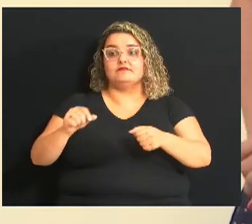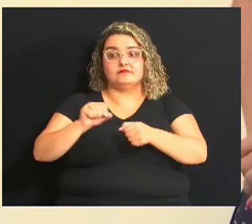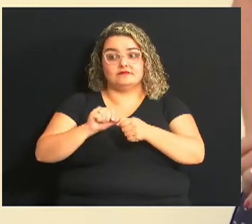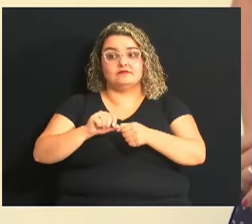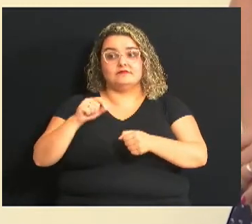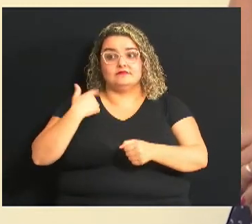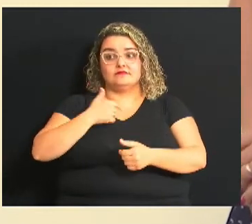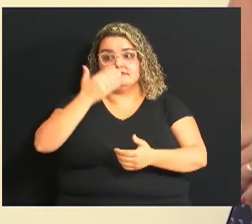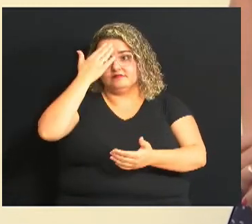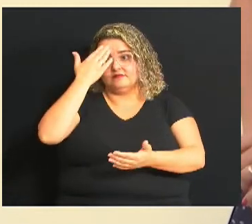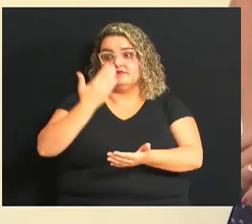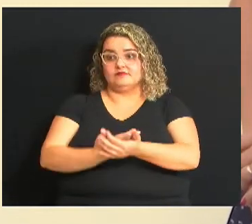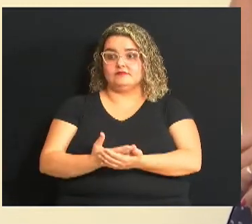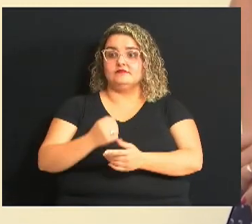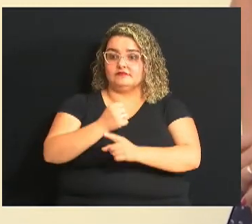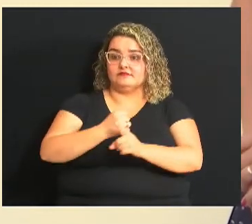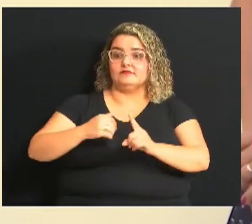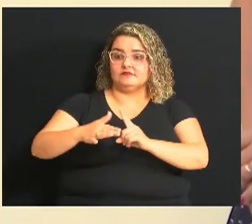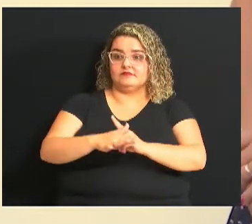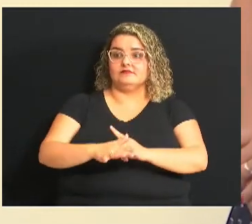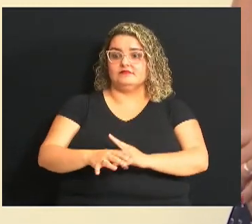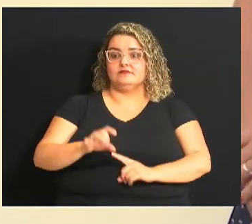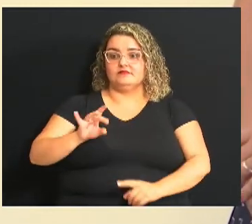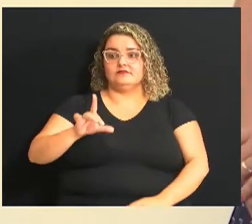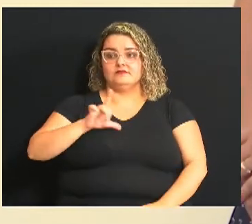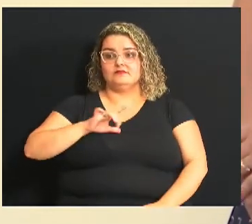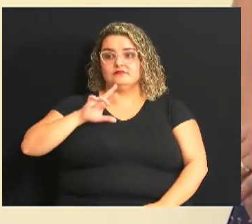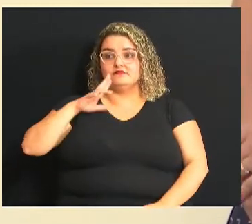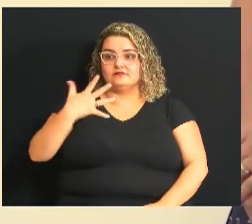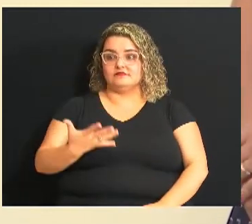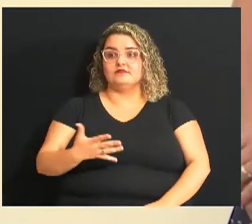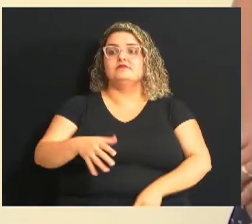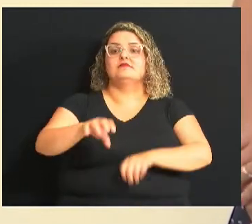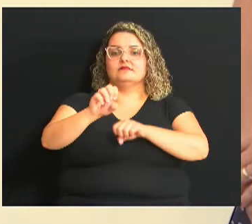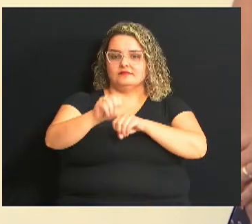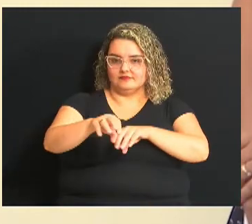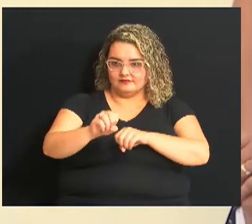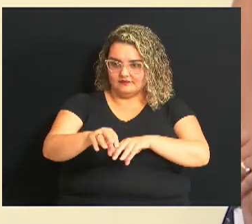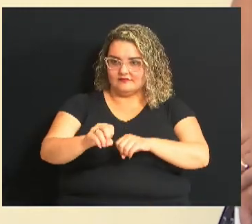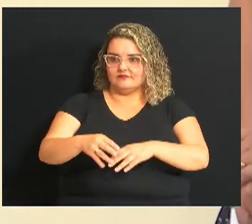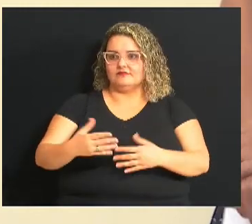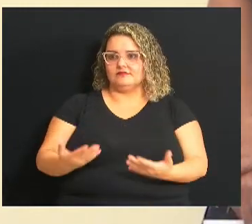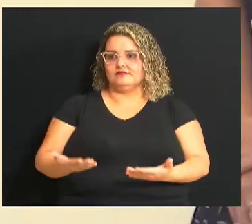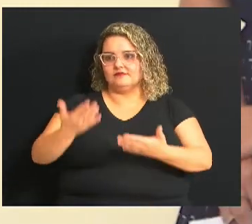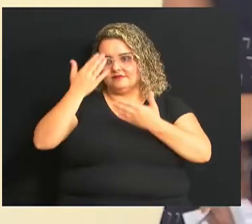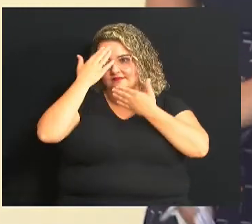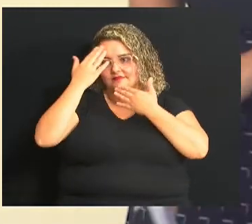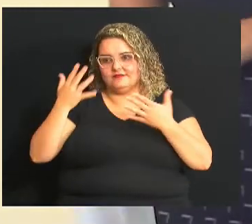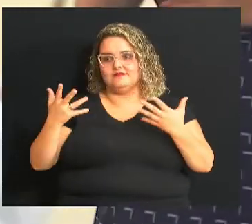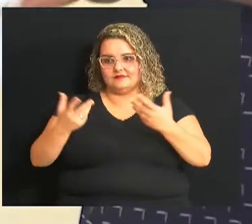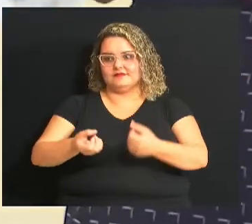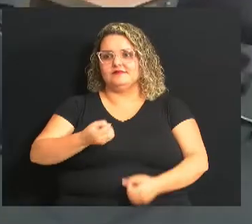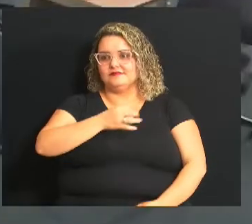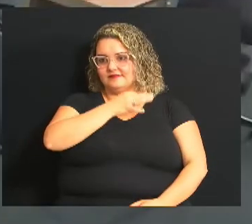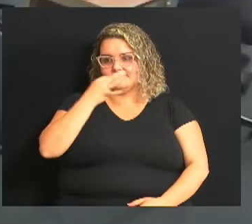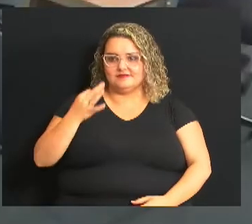que a sociedade só tem solução através da educação. Meu muito obrigado a todos, uma ótima